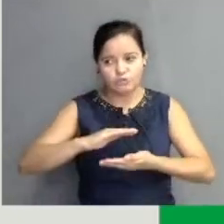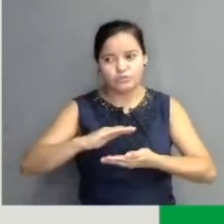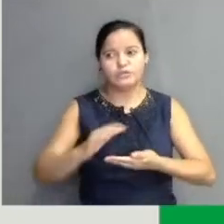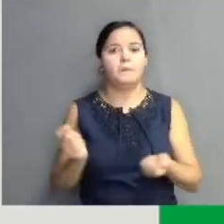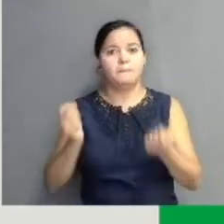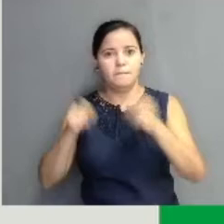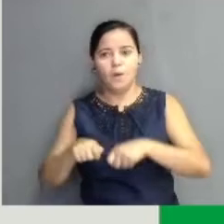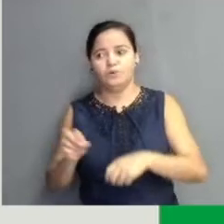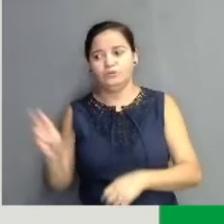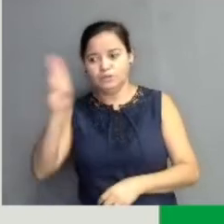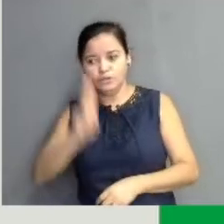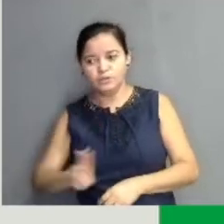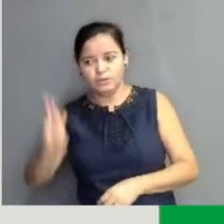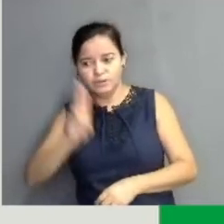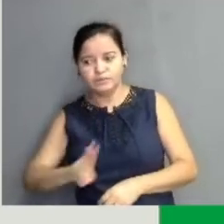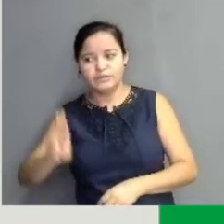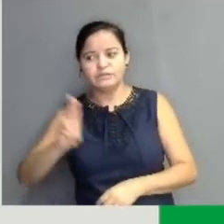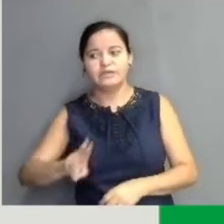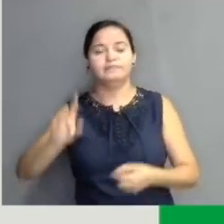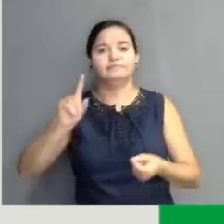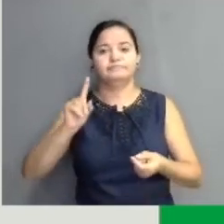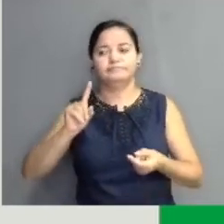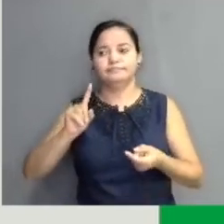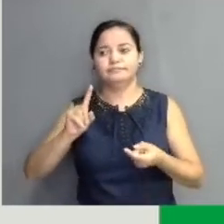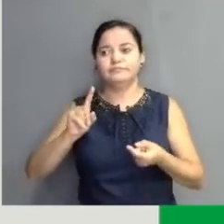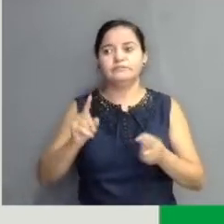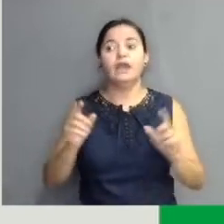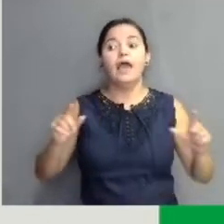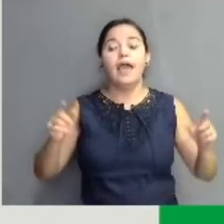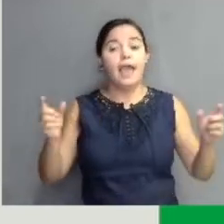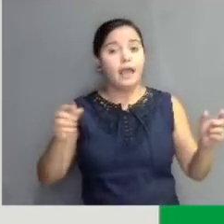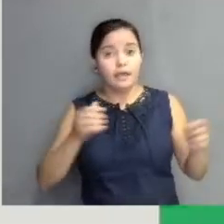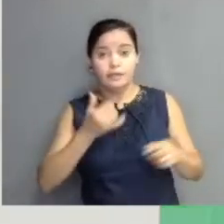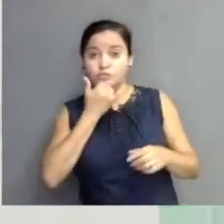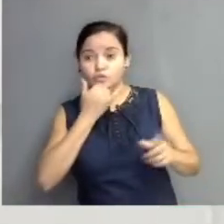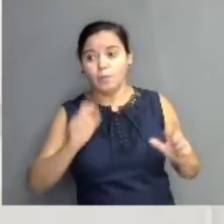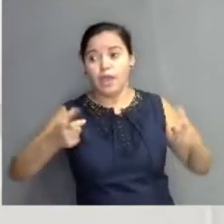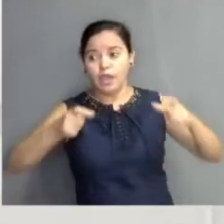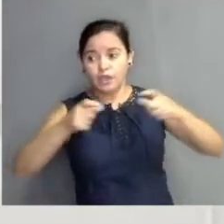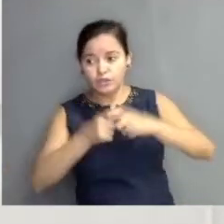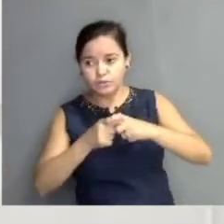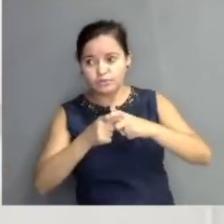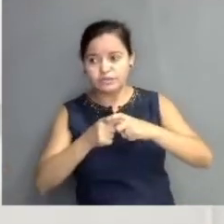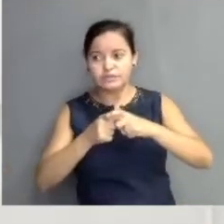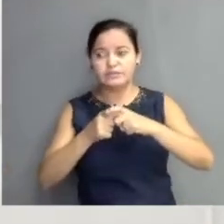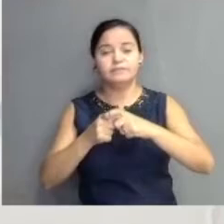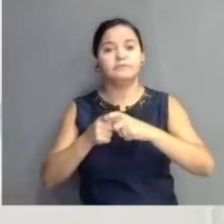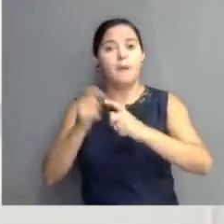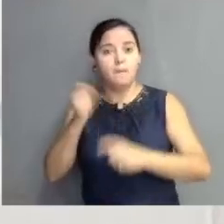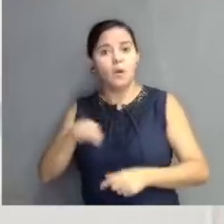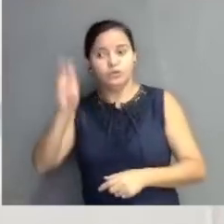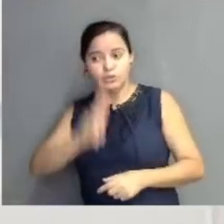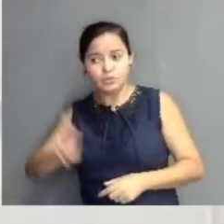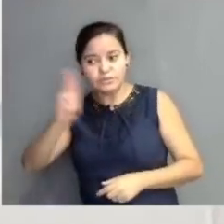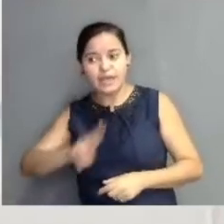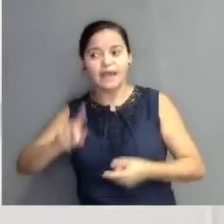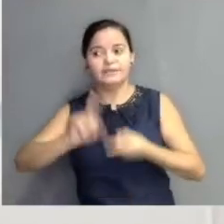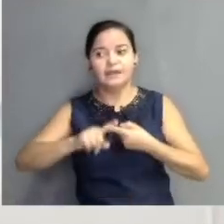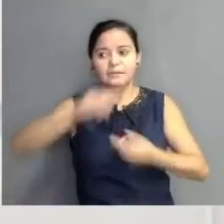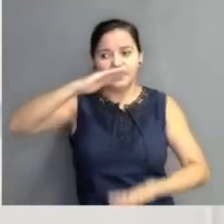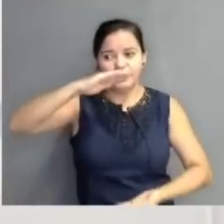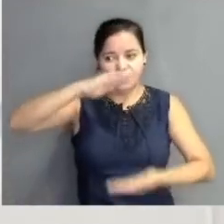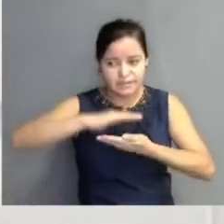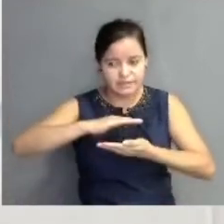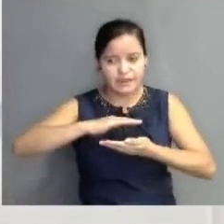reciclar. Eu vou pedir licença aqui para justamente a produção me focar aqui e eu vou usar aqui como exemplo essa garrafinha. Quando eu falo de